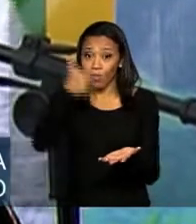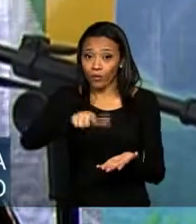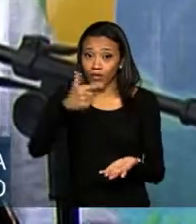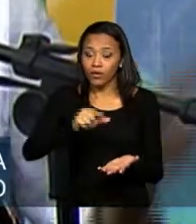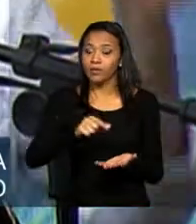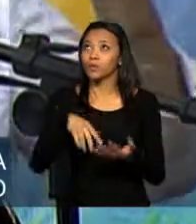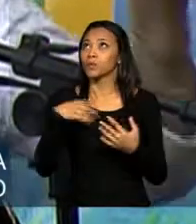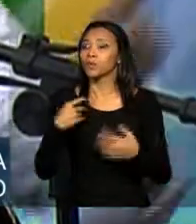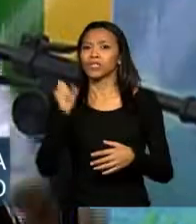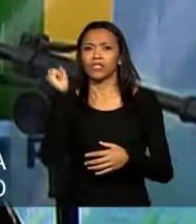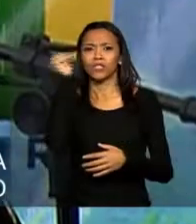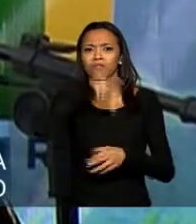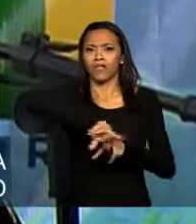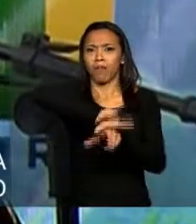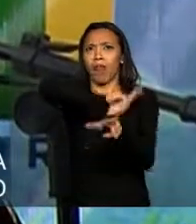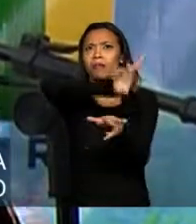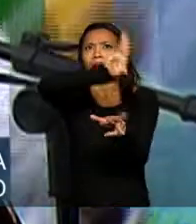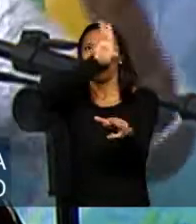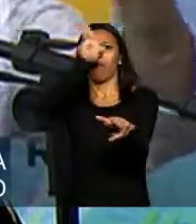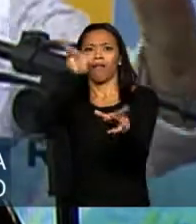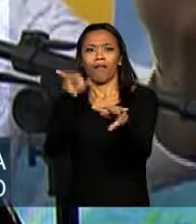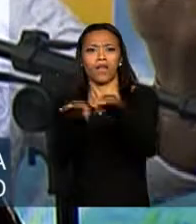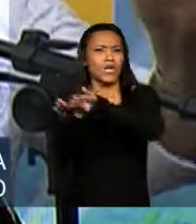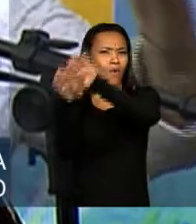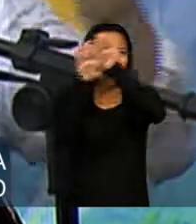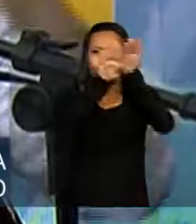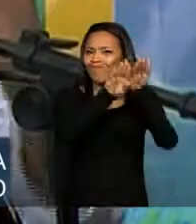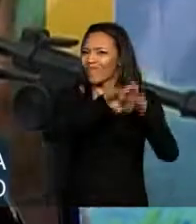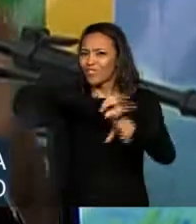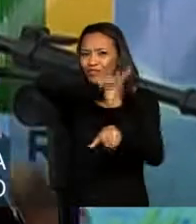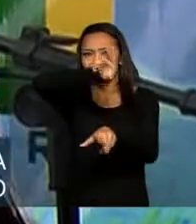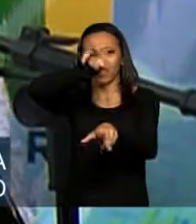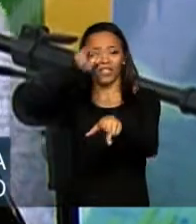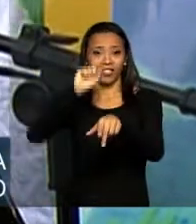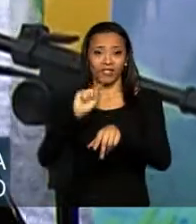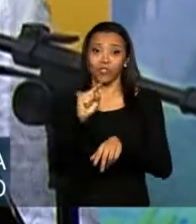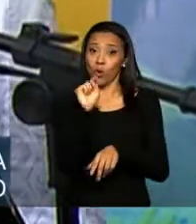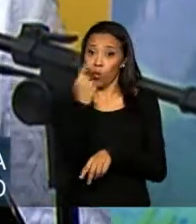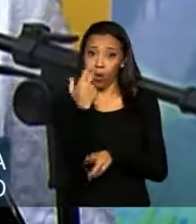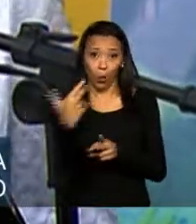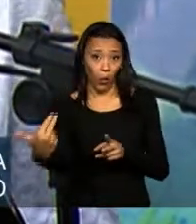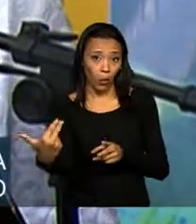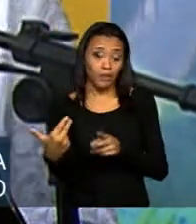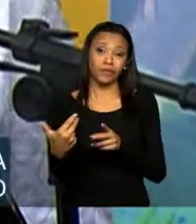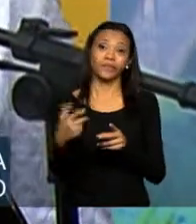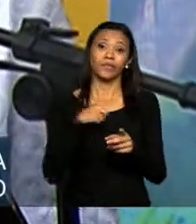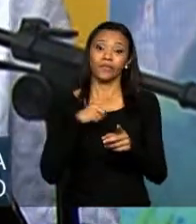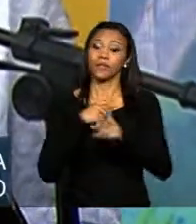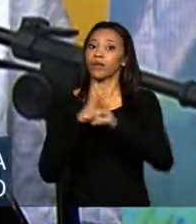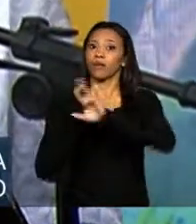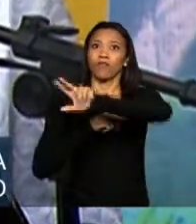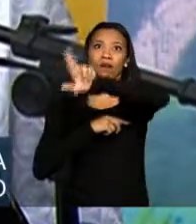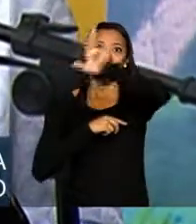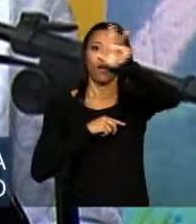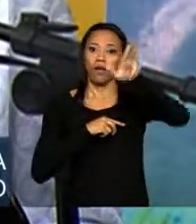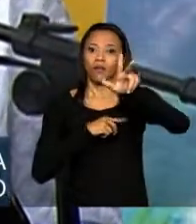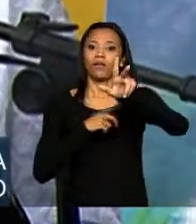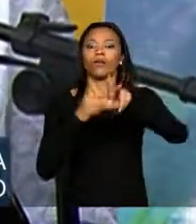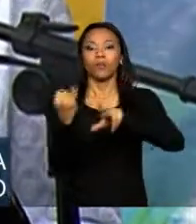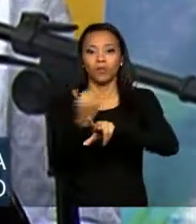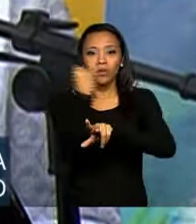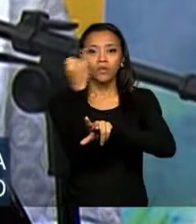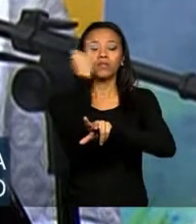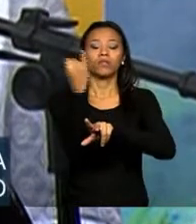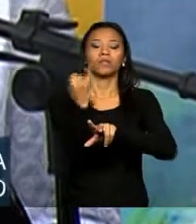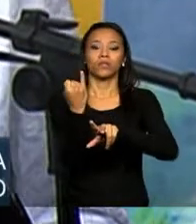refletir é complexo e diverso não pode ser só uma coisa nem só outra é muito importante